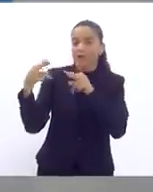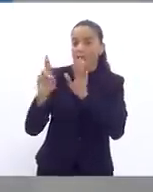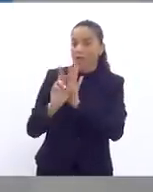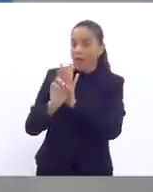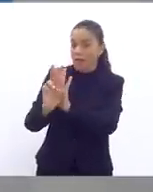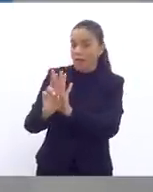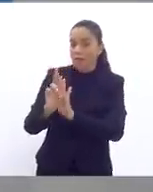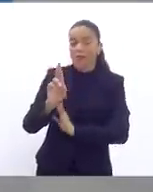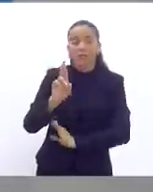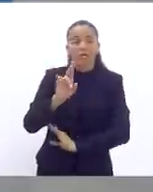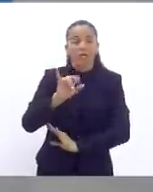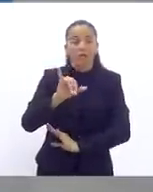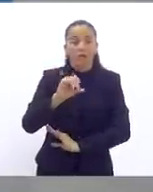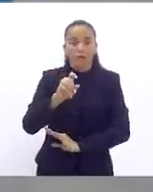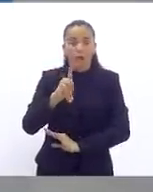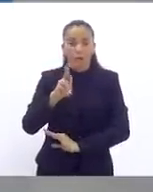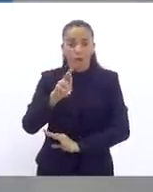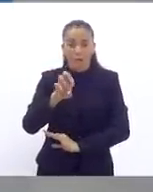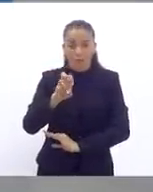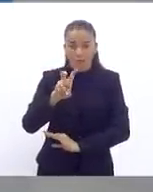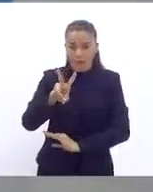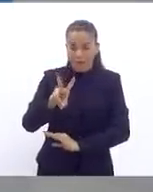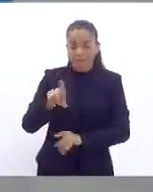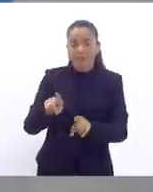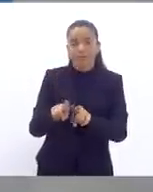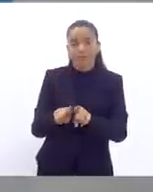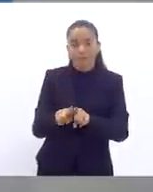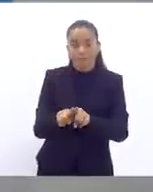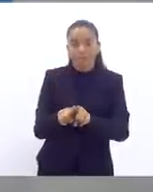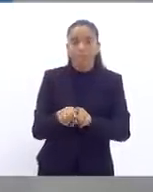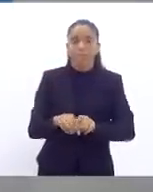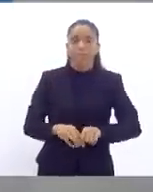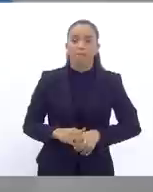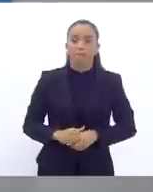Estamos aguardando a secretaria de planejamento também é